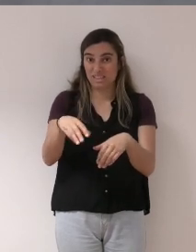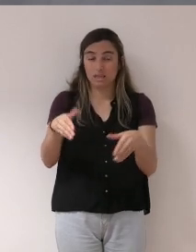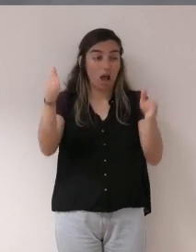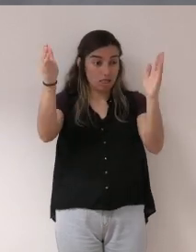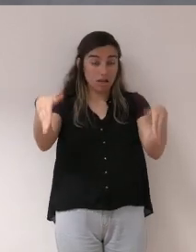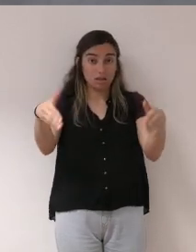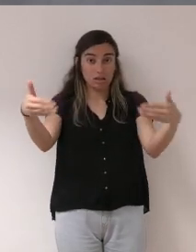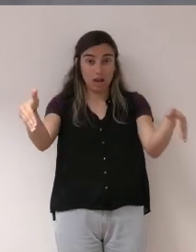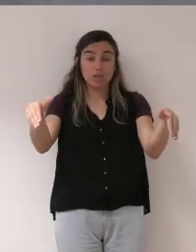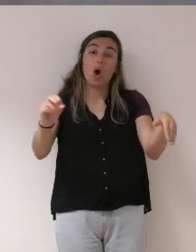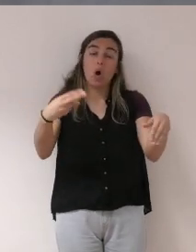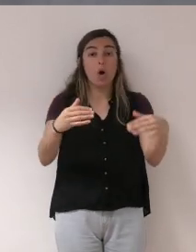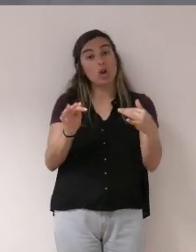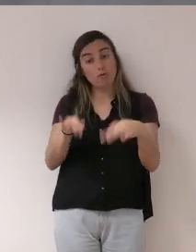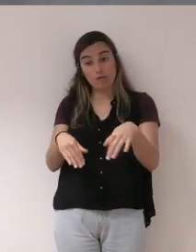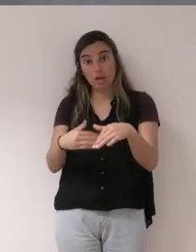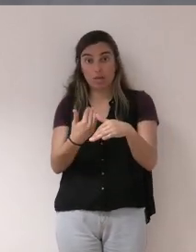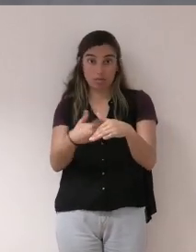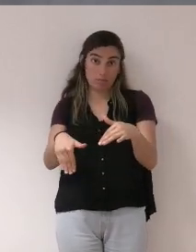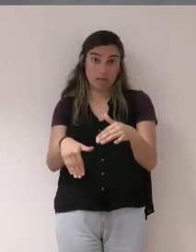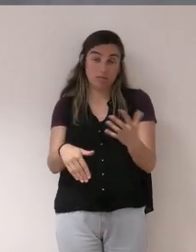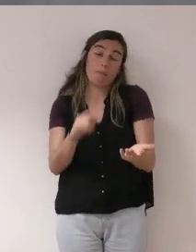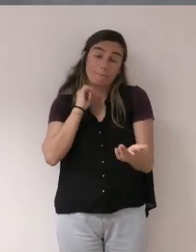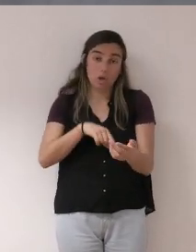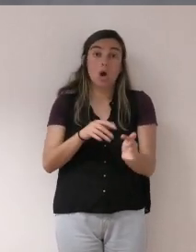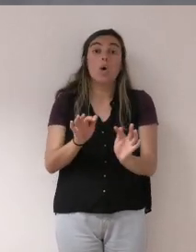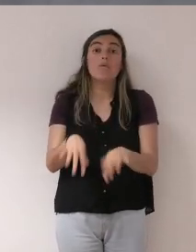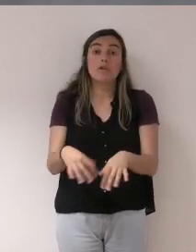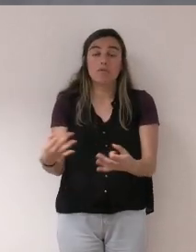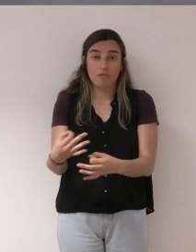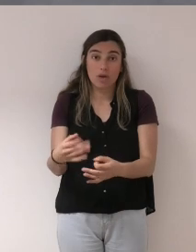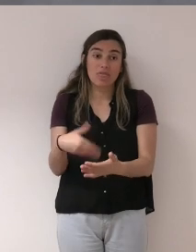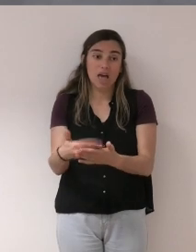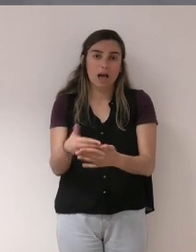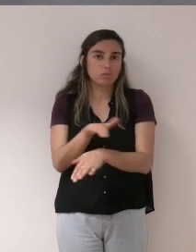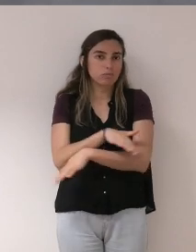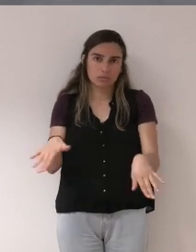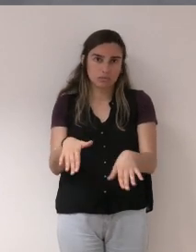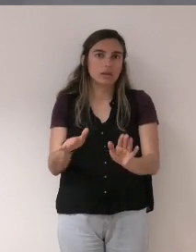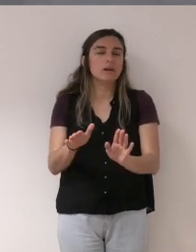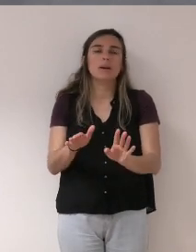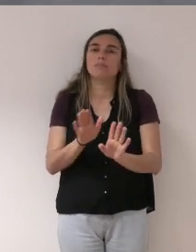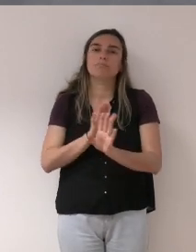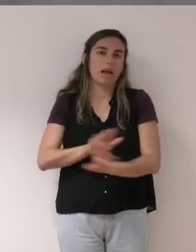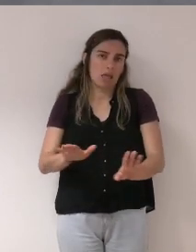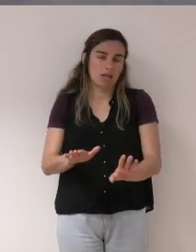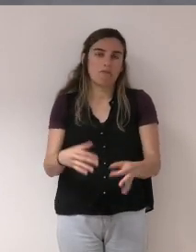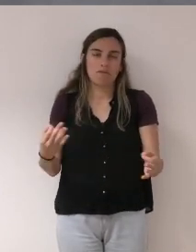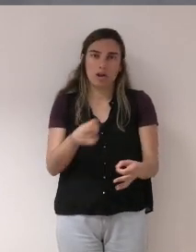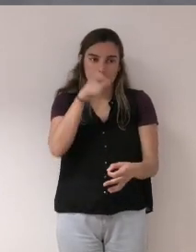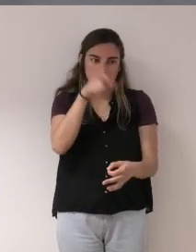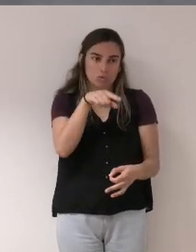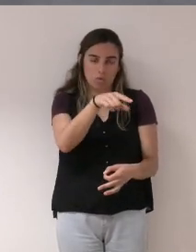as margens no final. E o fim é aquilo que põe um termo, e o que o Oswaldo disse é